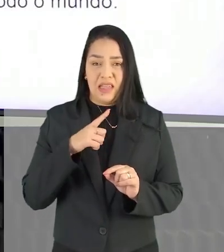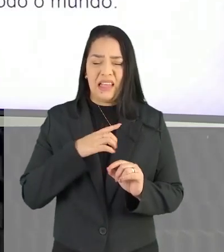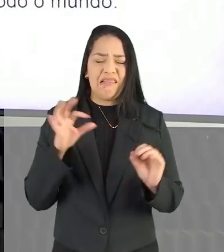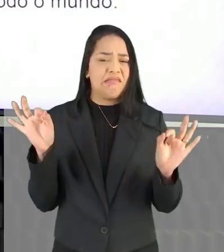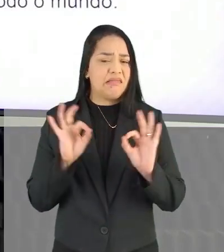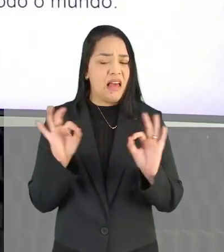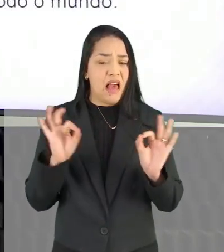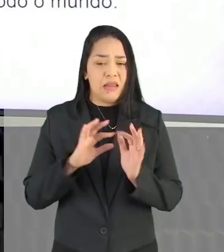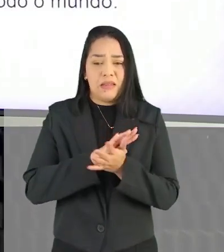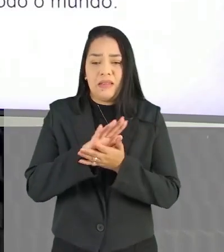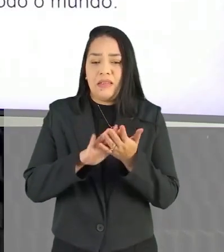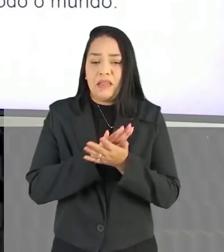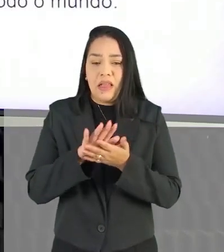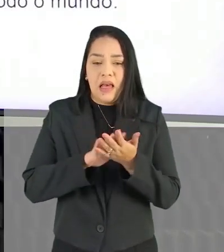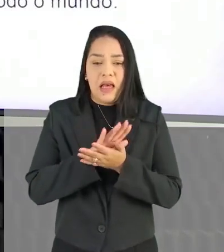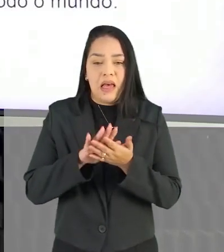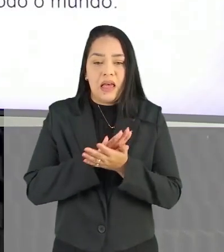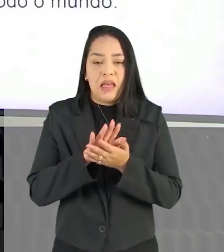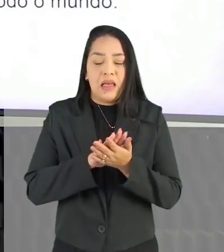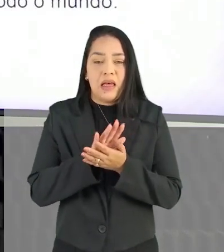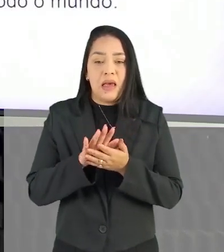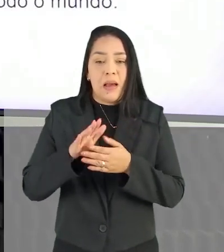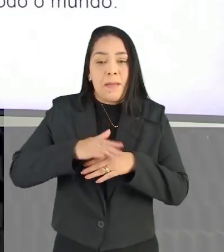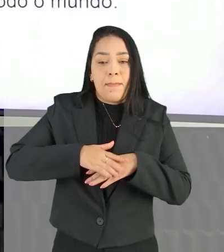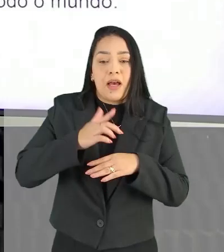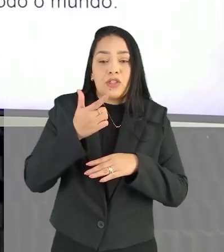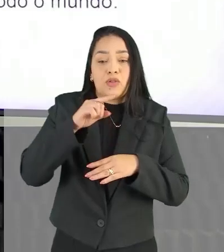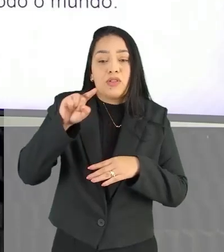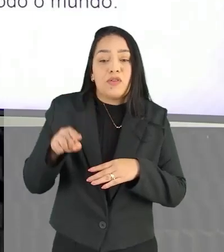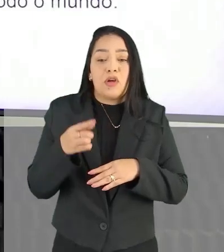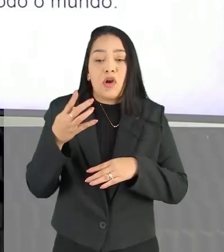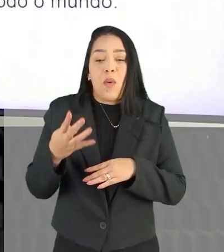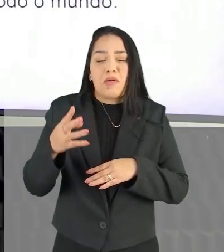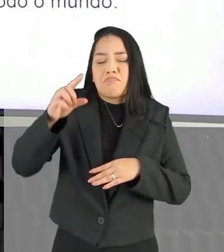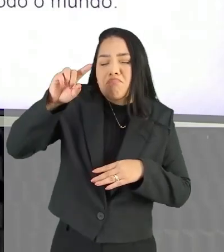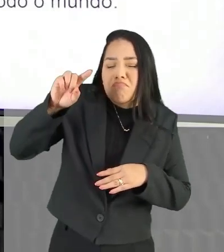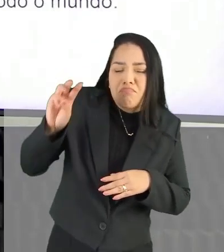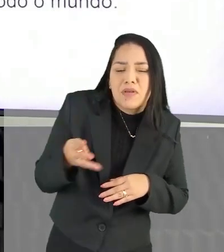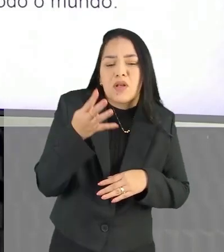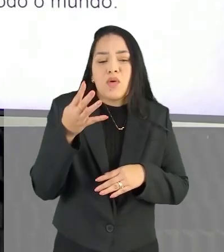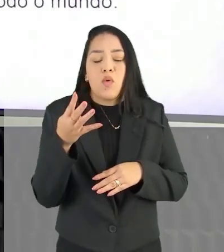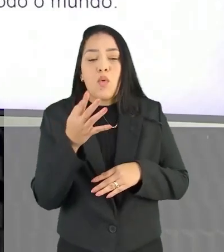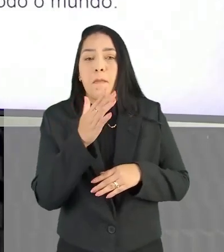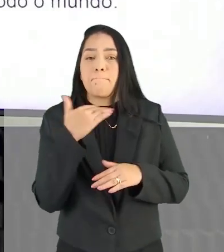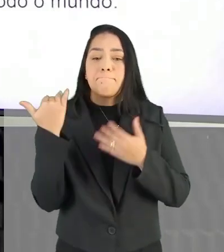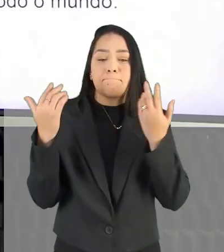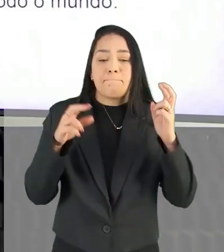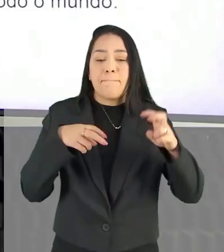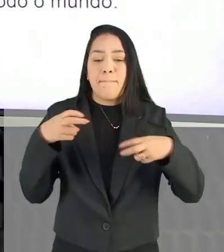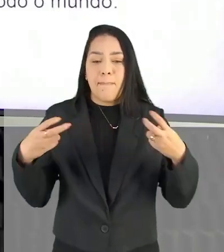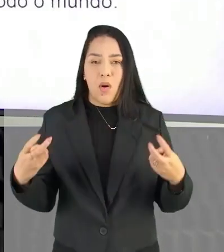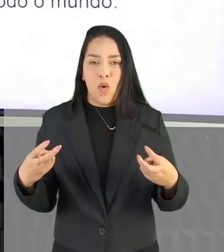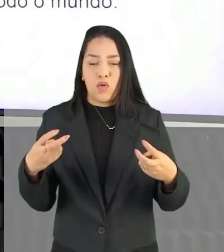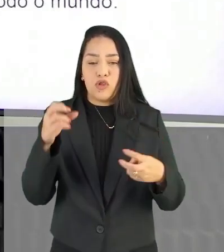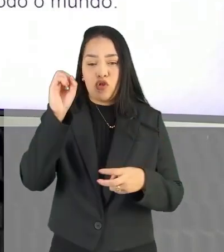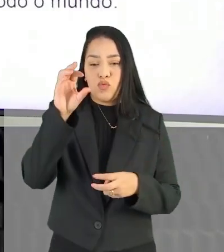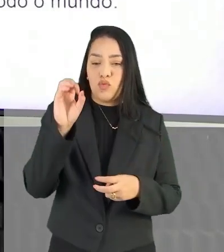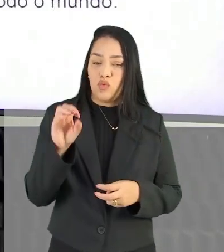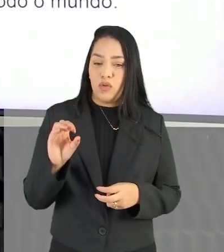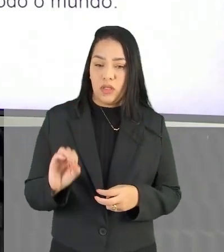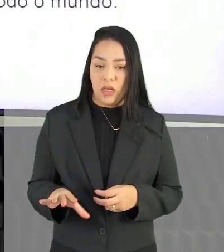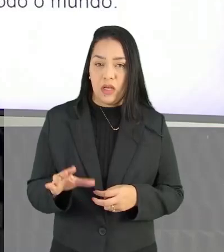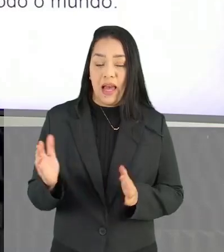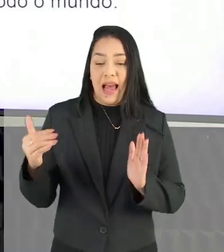estimativa, caso nada seja feito, é a de que se atinjam assustadoras 2,4 milhões de mortes